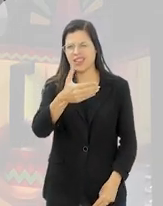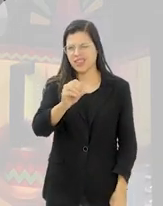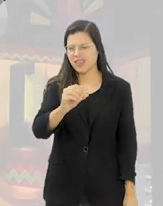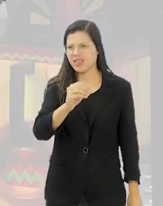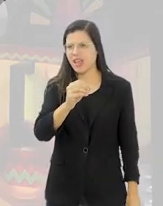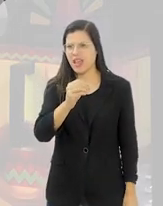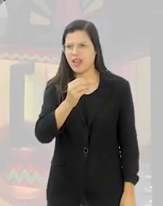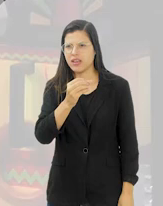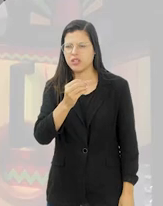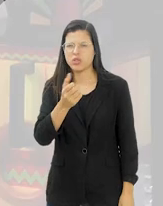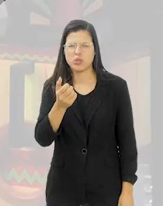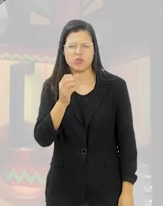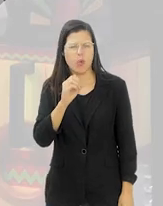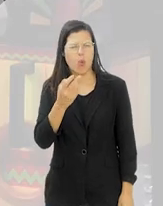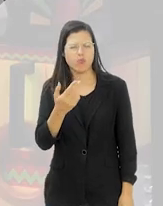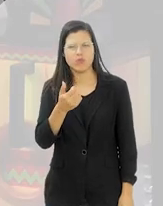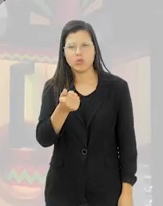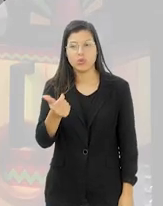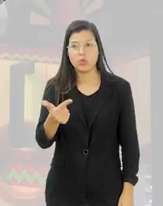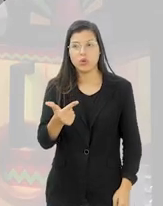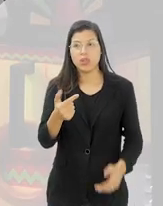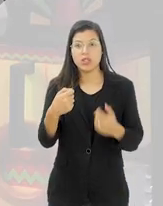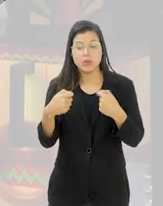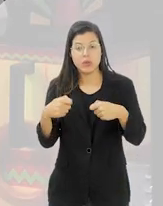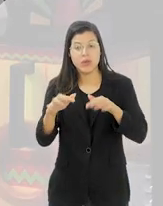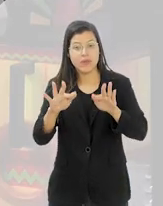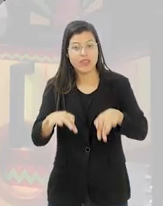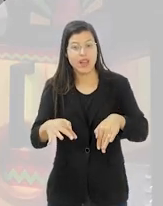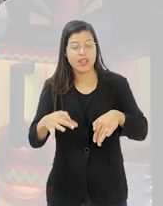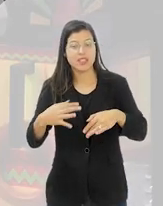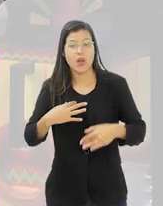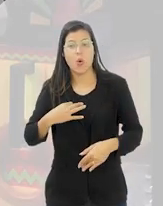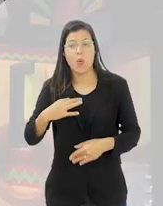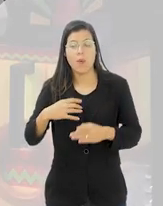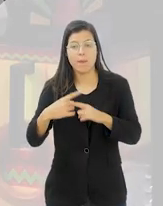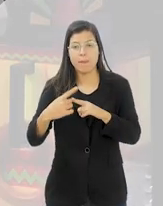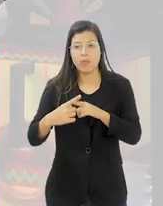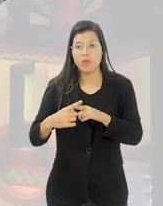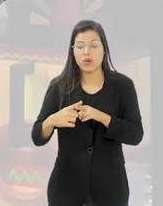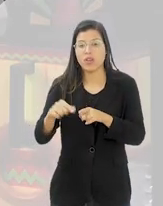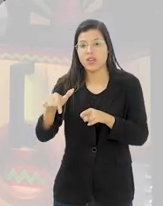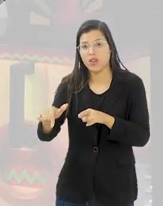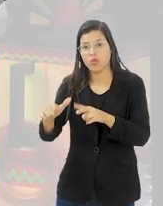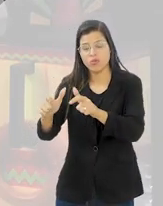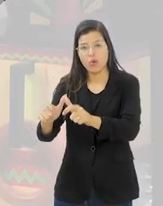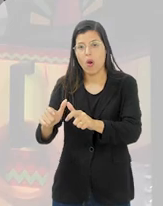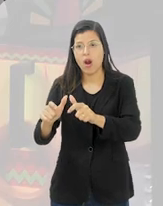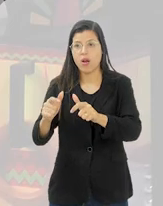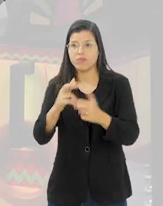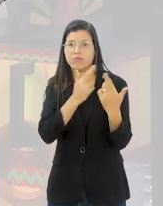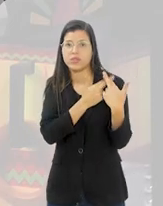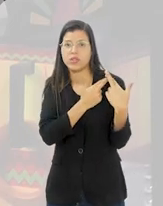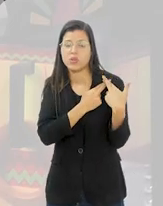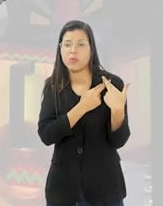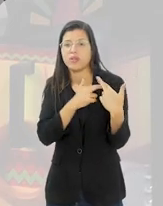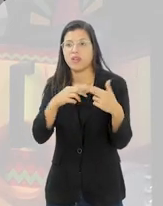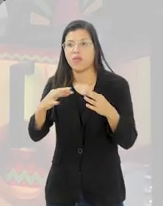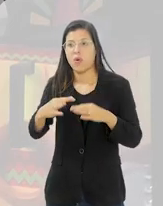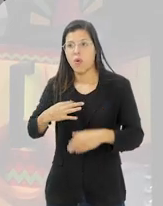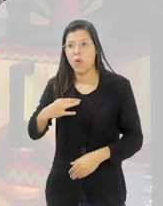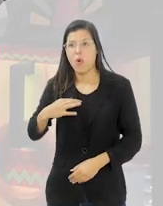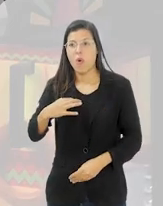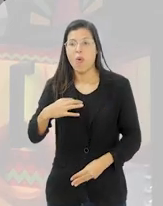eram 10 amigos, se não me engano, 12, nós tivemos que terminar a roupa, porque o ateliê, que era o responsável por essa roupa, ela representava a